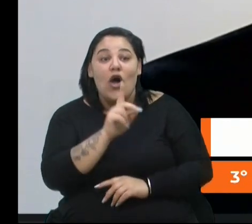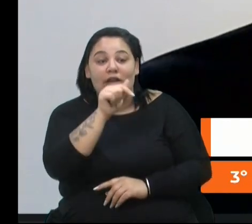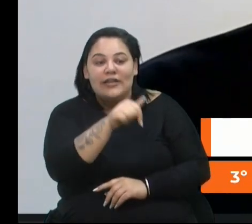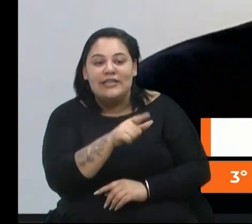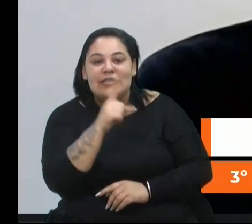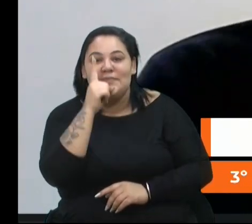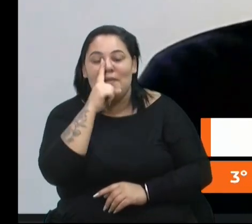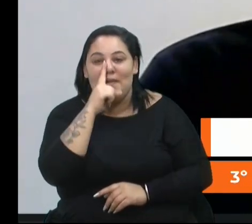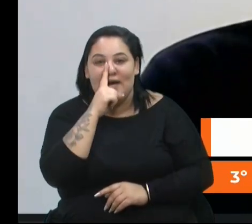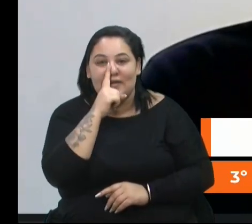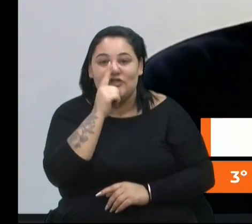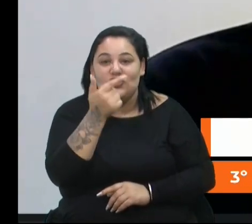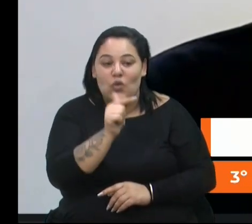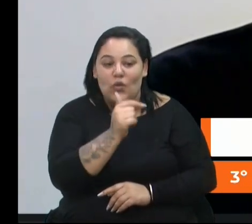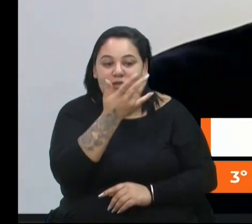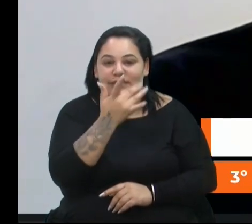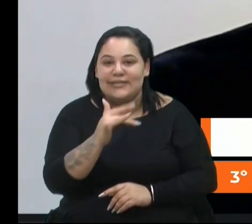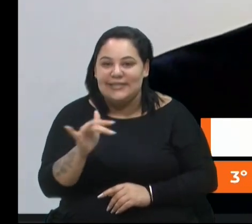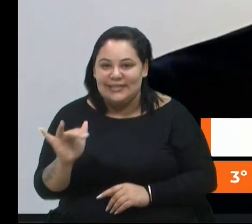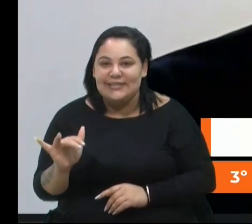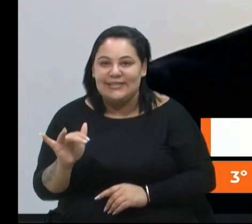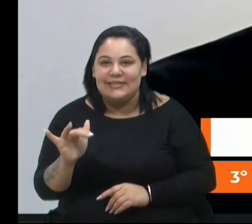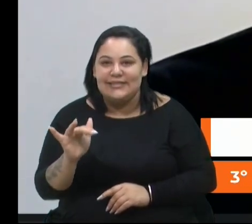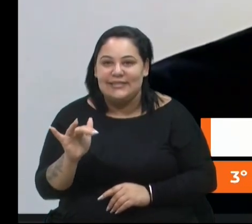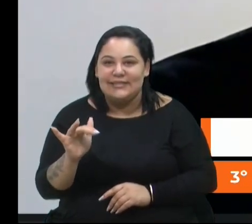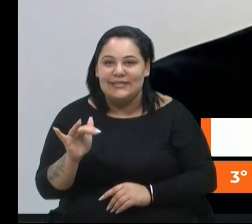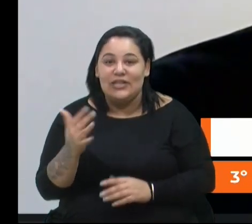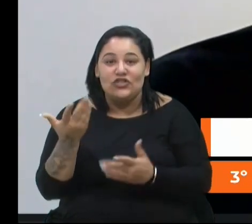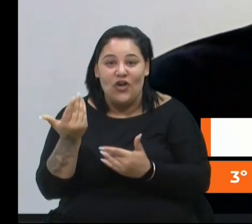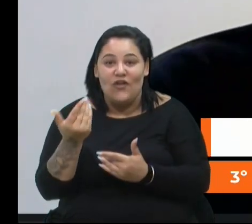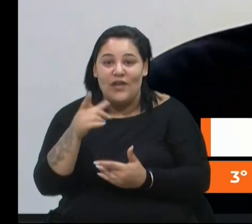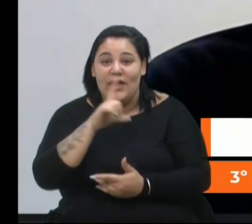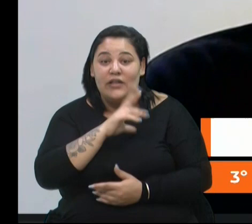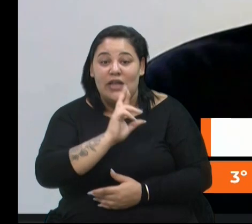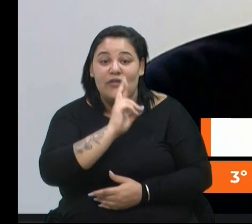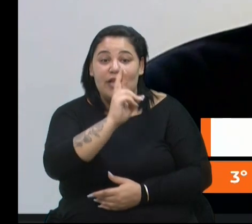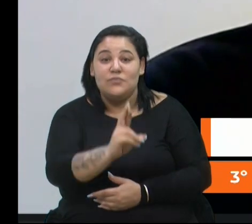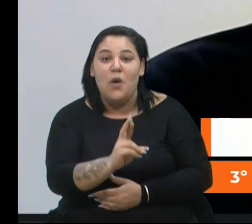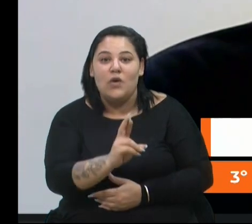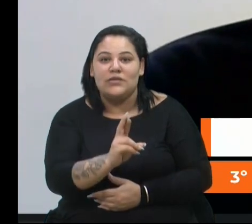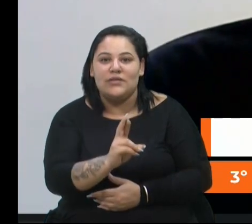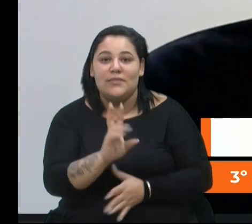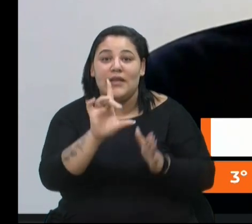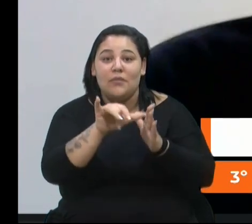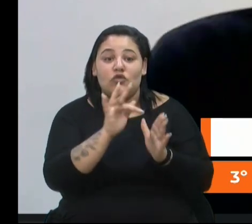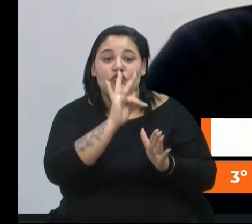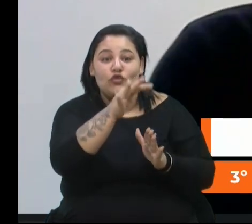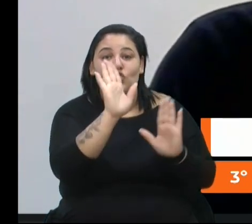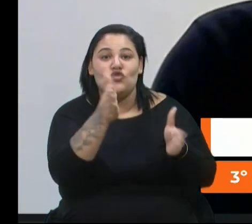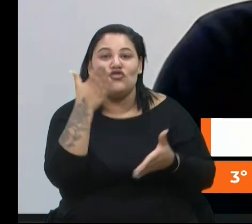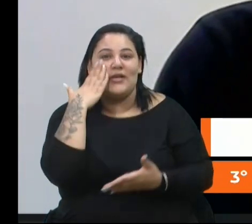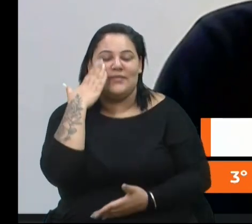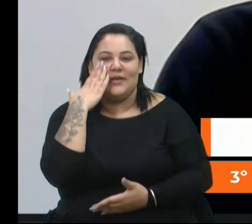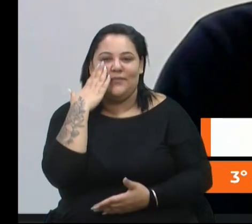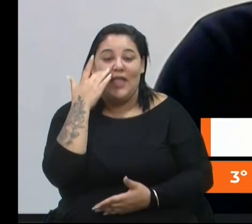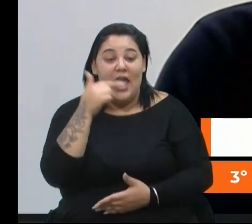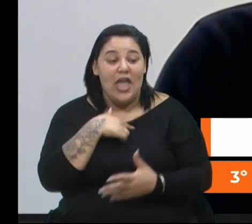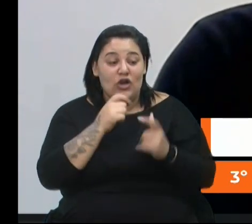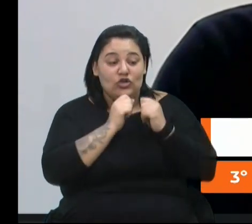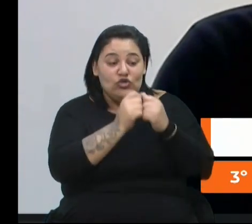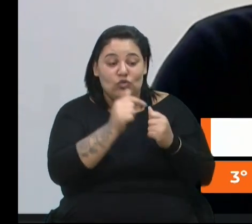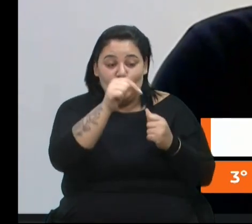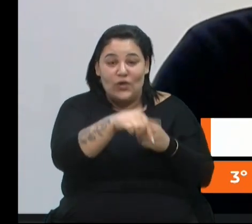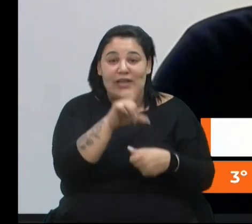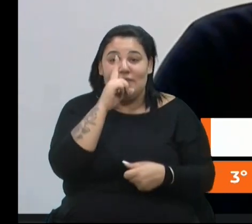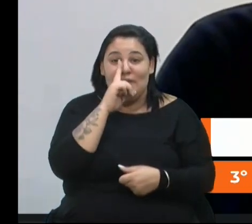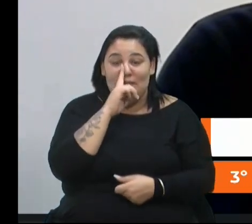mães de superdotados mais velhos, eu tenho talvez algumas respostas para coisas que eu vou passar. Eu, com essas mães aqui de filhos